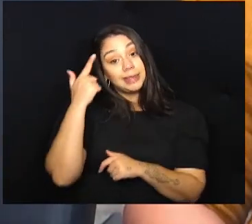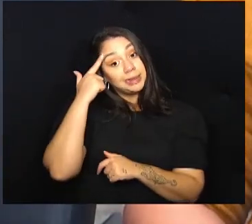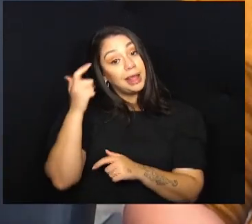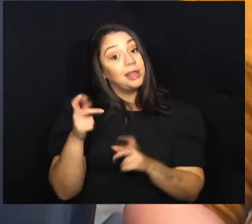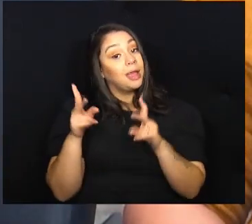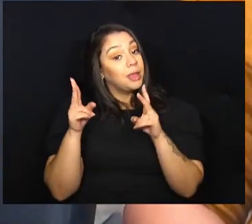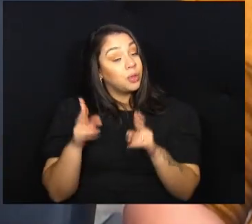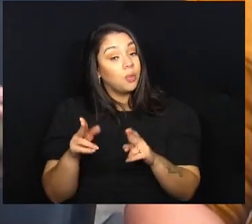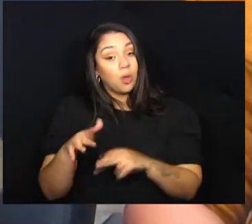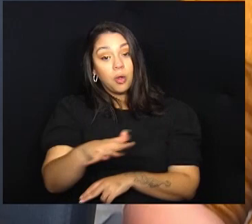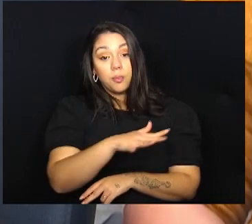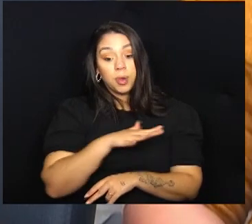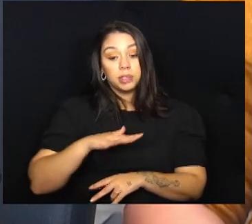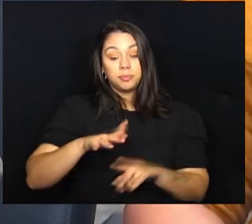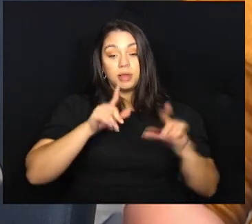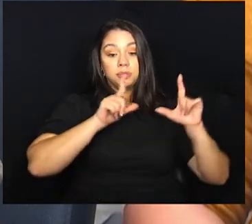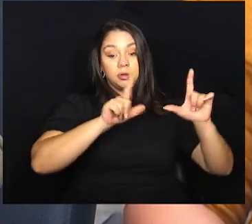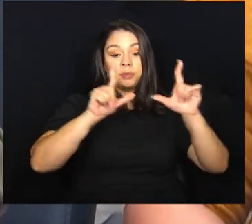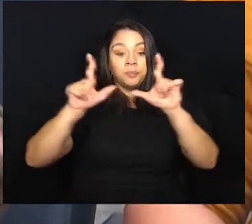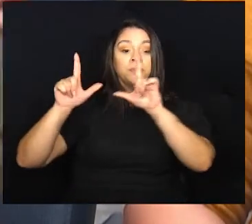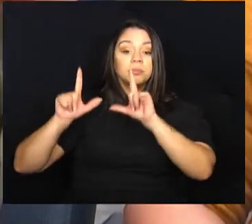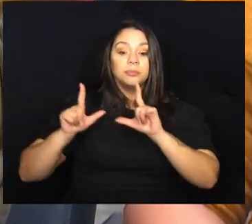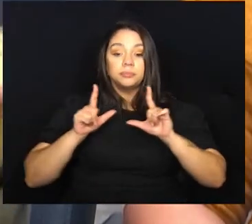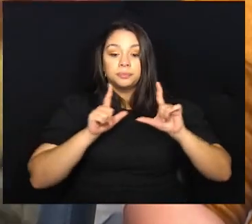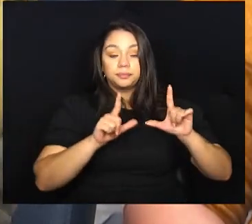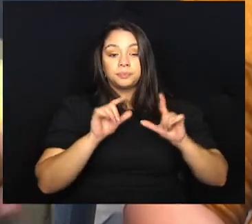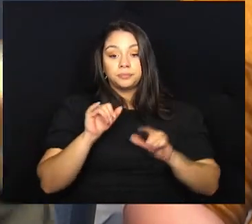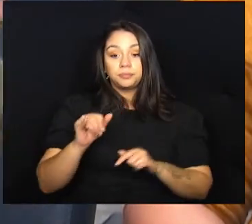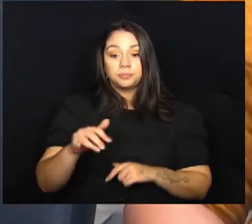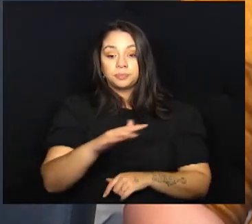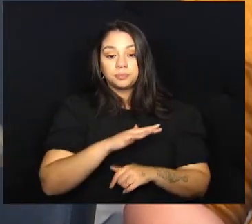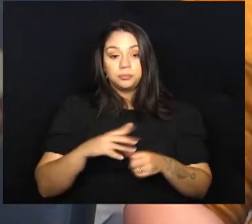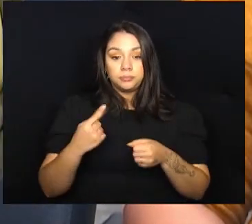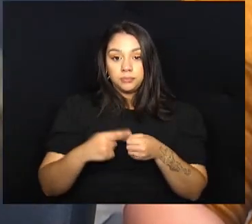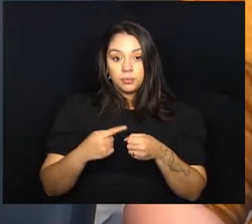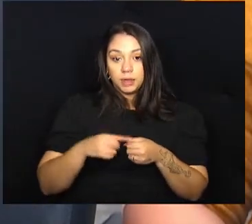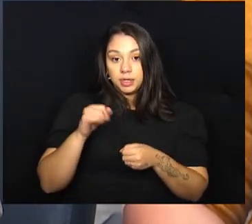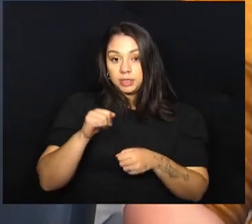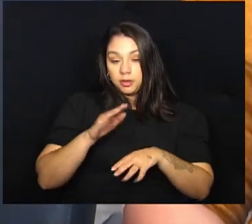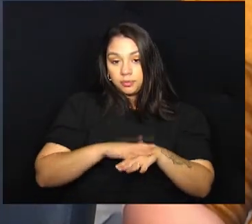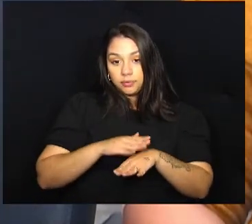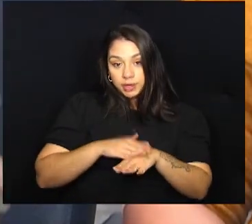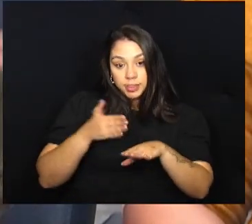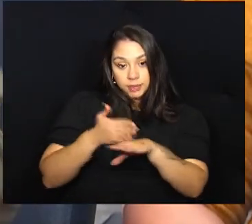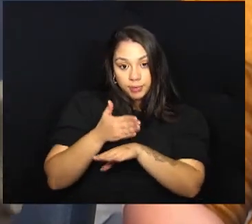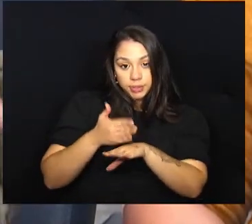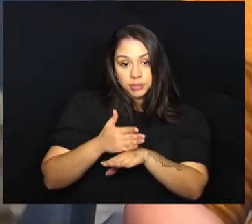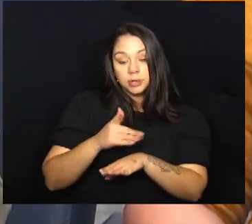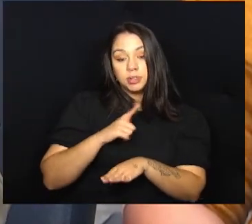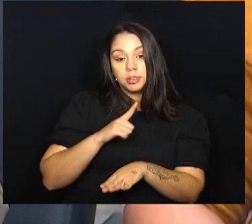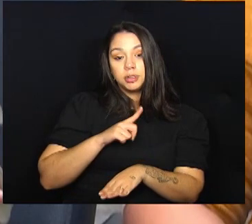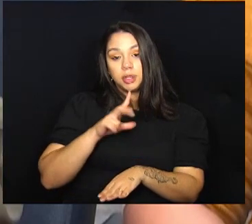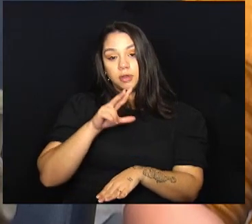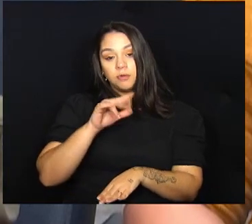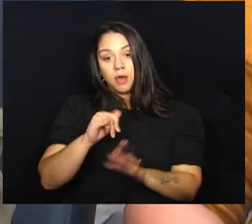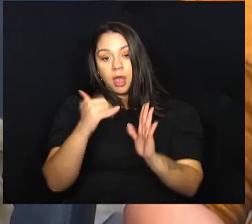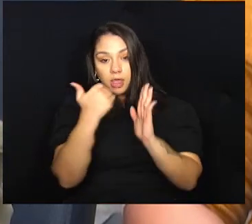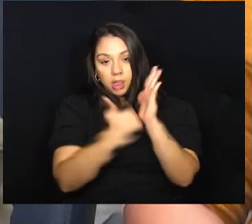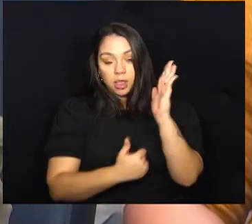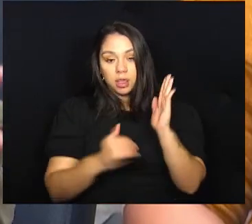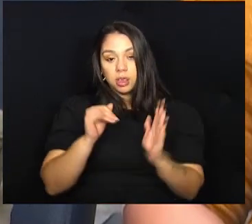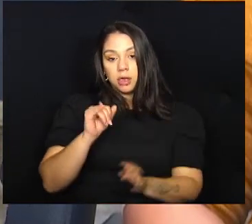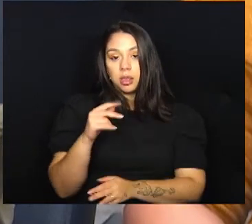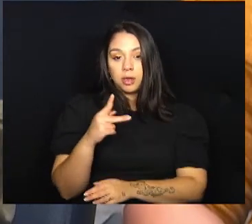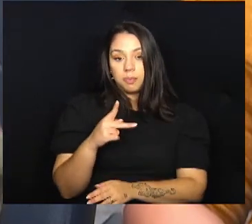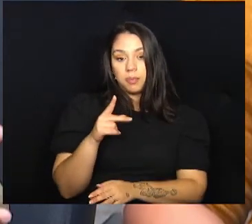o espaço da galeria urbana, em que, se fizer parte, vai ter esse tipo de isenção ou de redução,